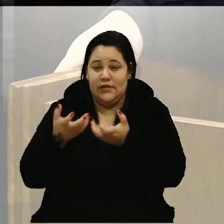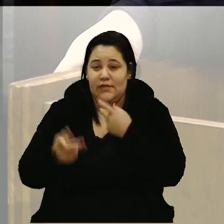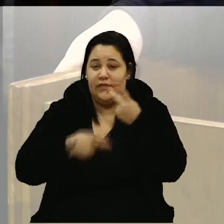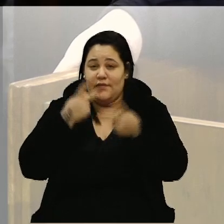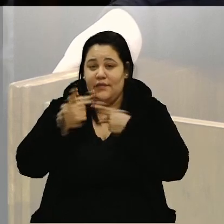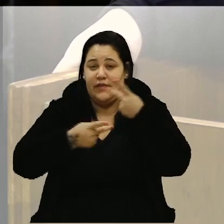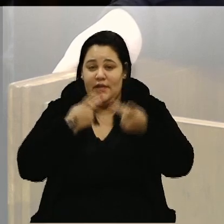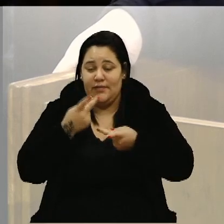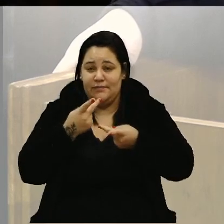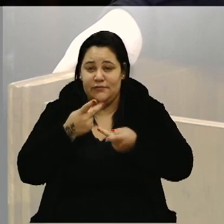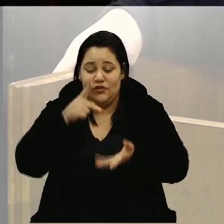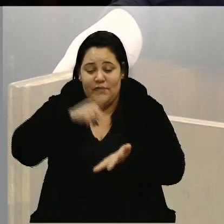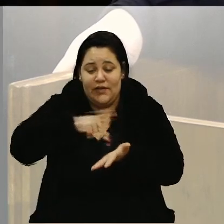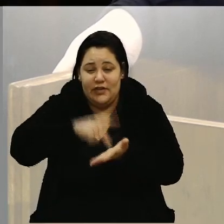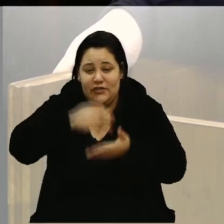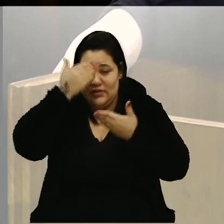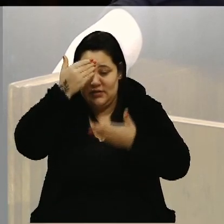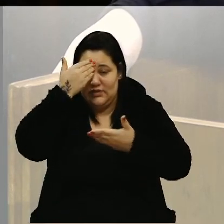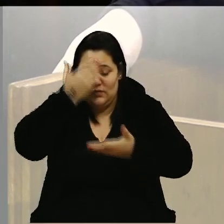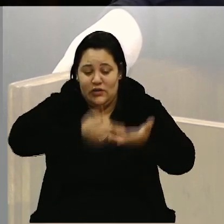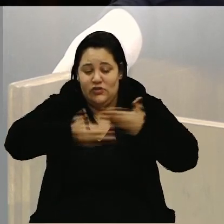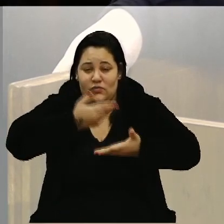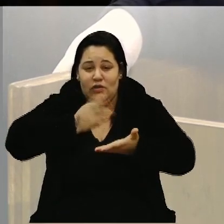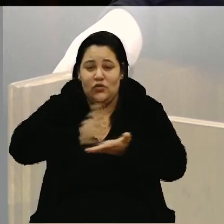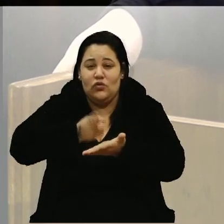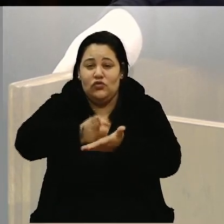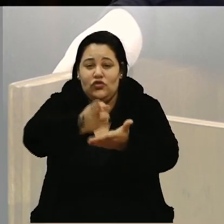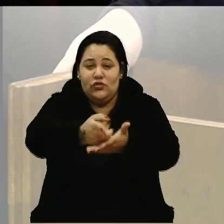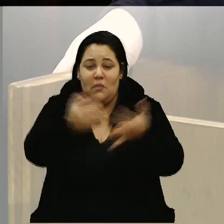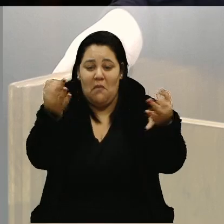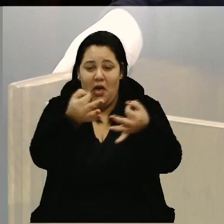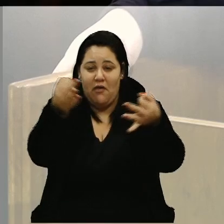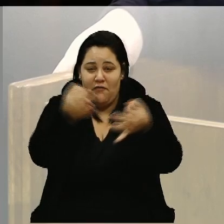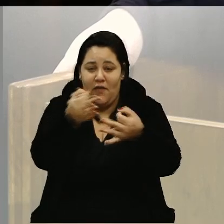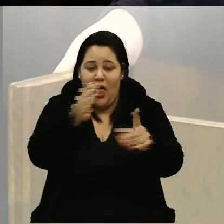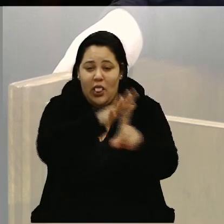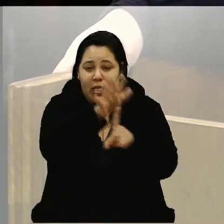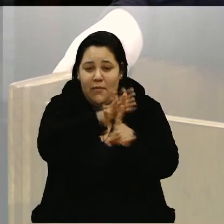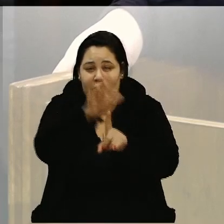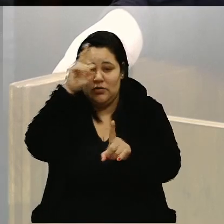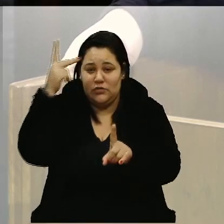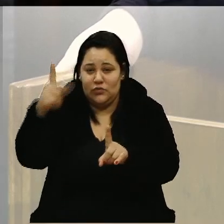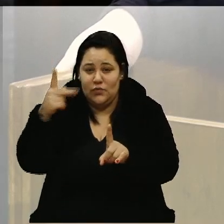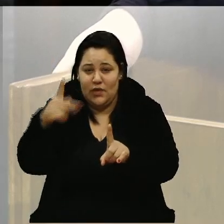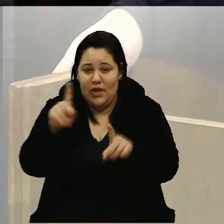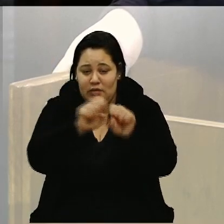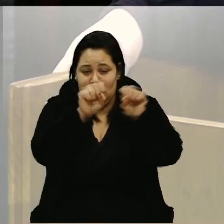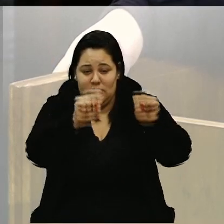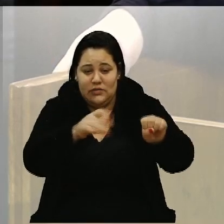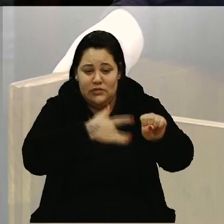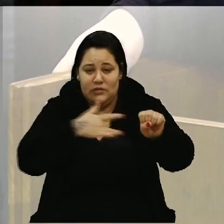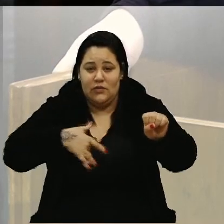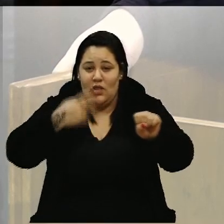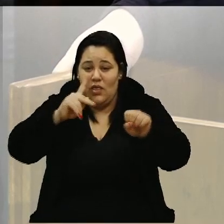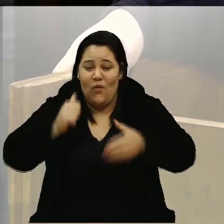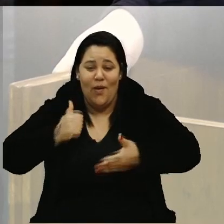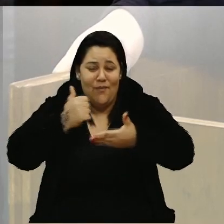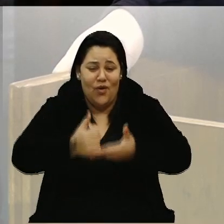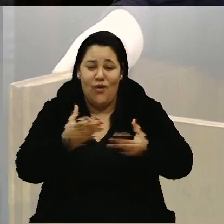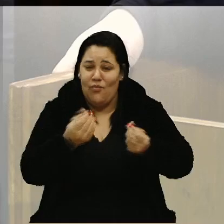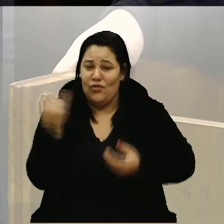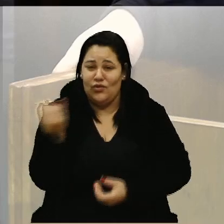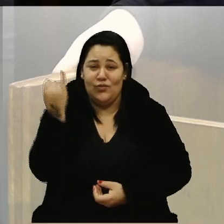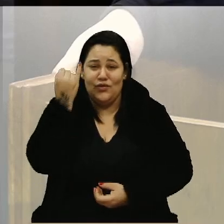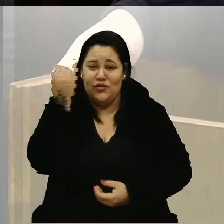sinceros agradecimentos pelo atendimento contínuo e exemplar às demandas do Pompeia com o sistema de saúde. Seu apoio tem sido fundamental para o